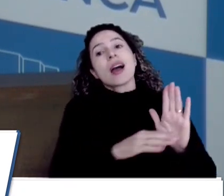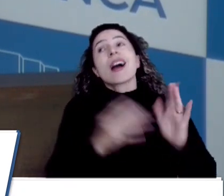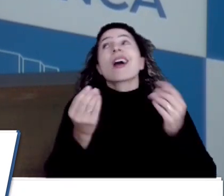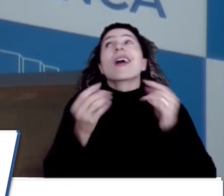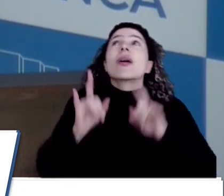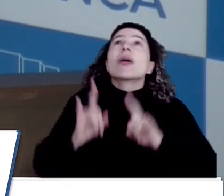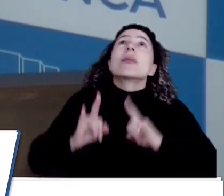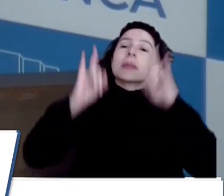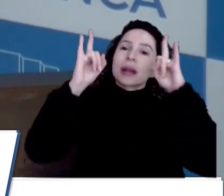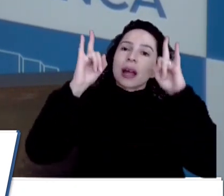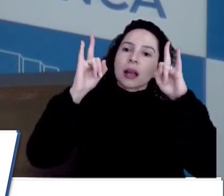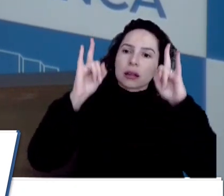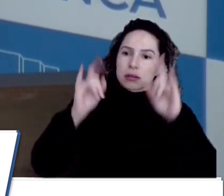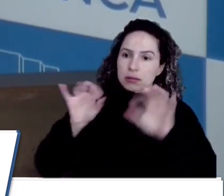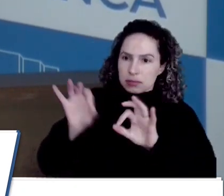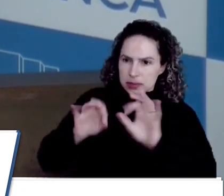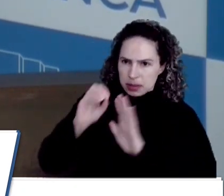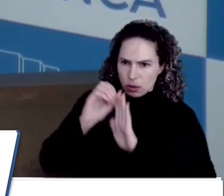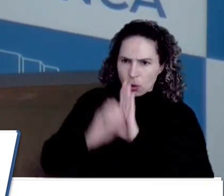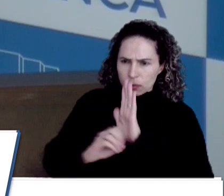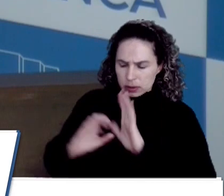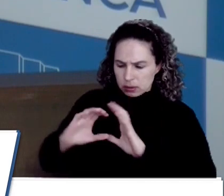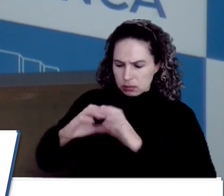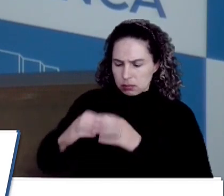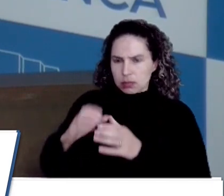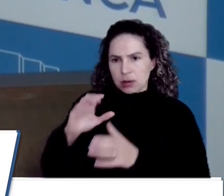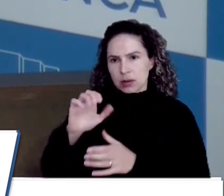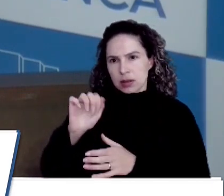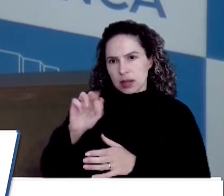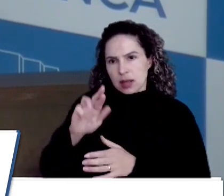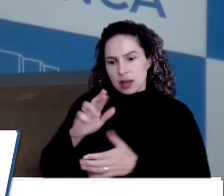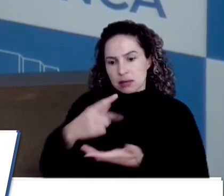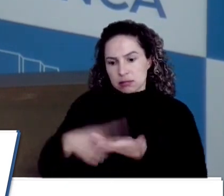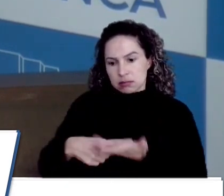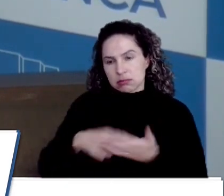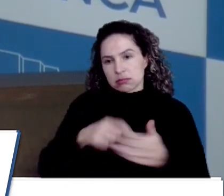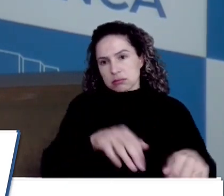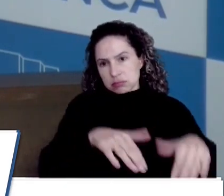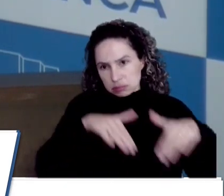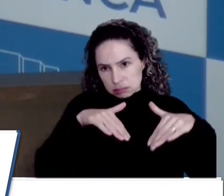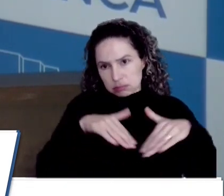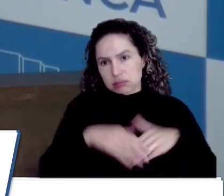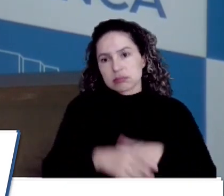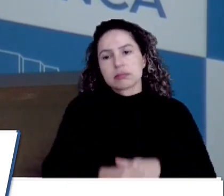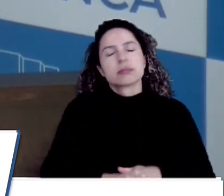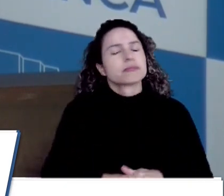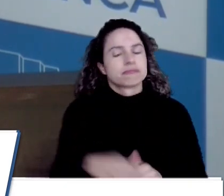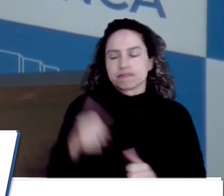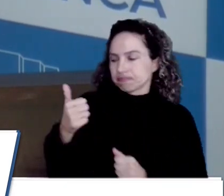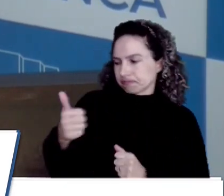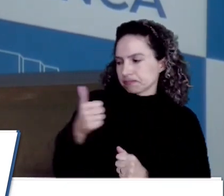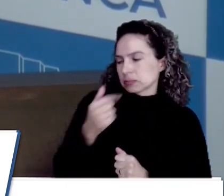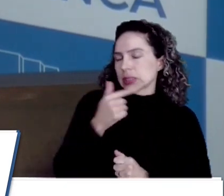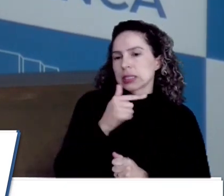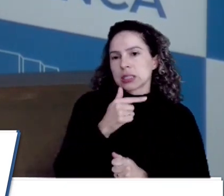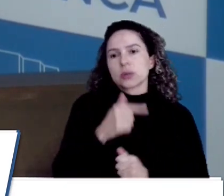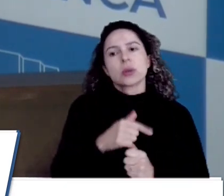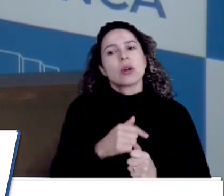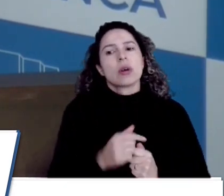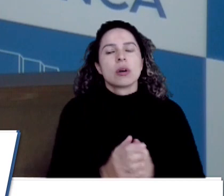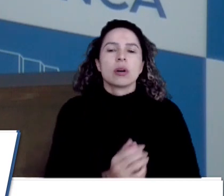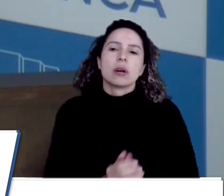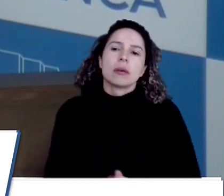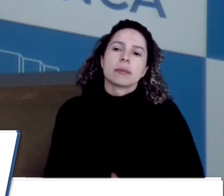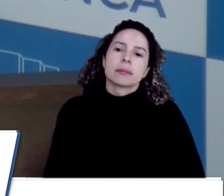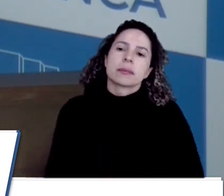vamos encaminhar o ofício da CEAR para eles, para vir fazer audiência pública. Beleza, Gilson. Então, eu levo